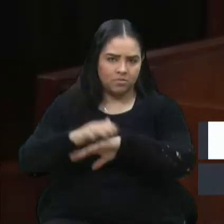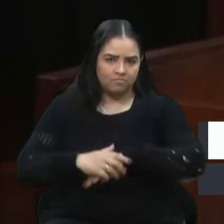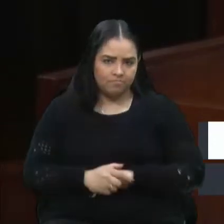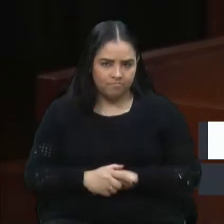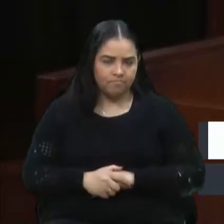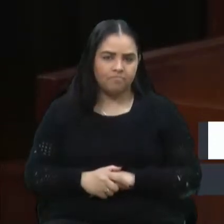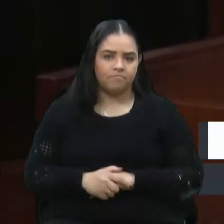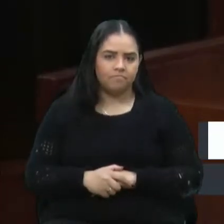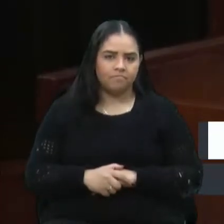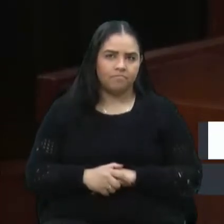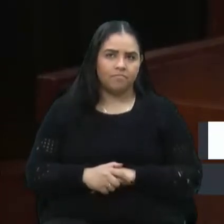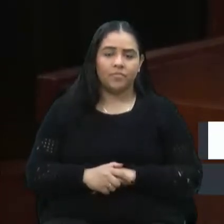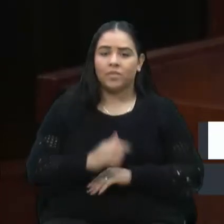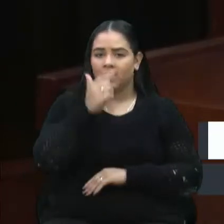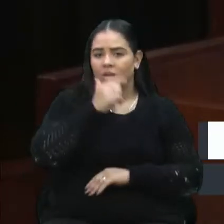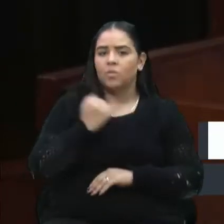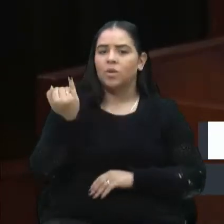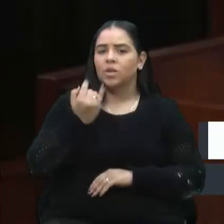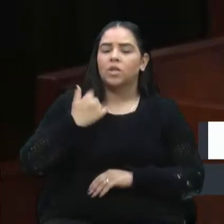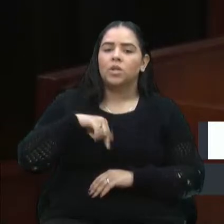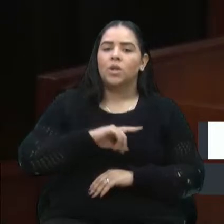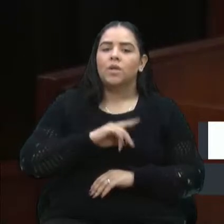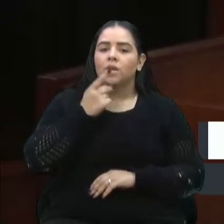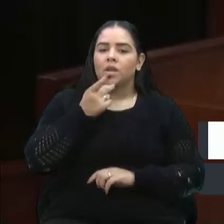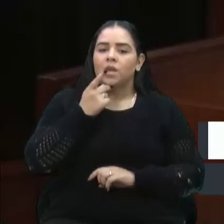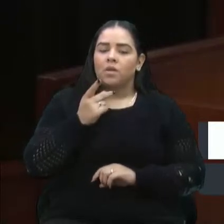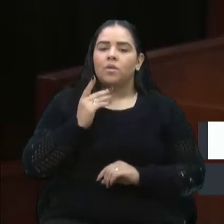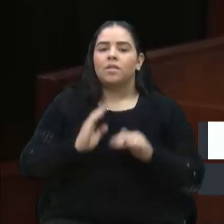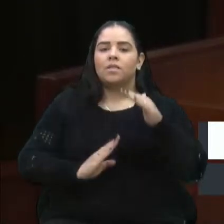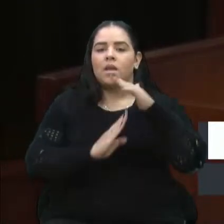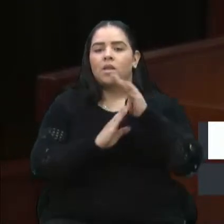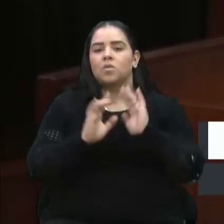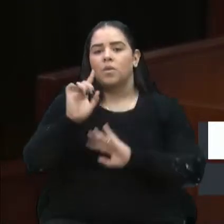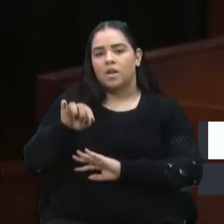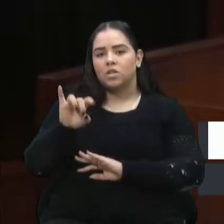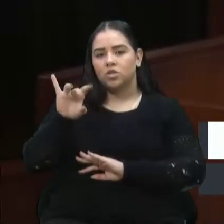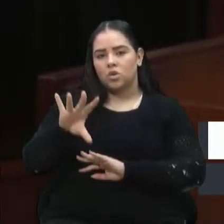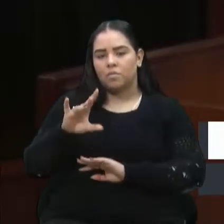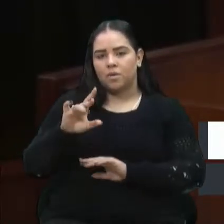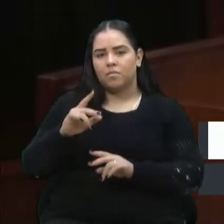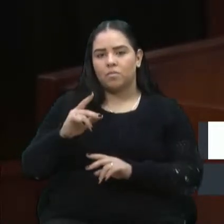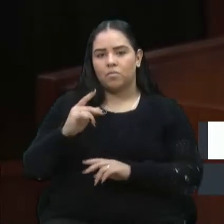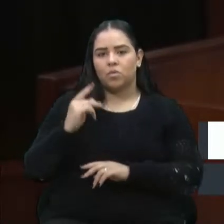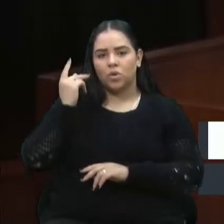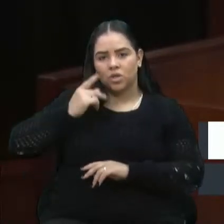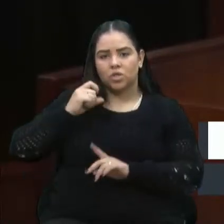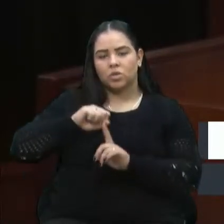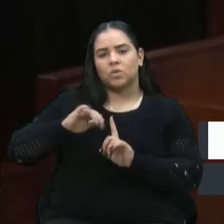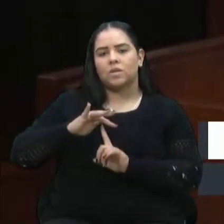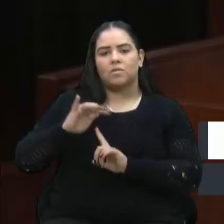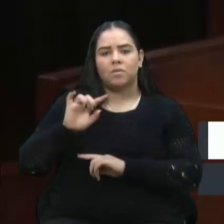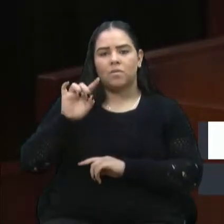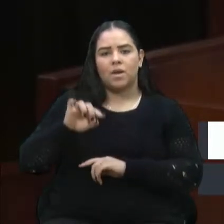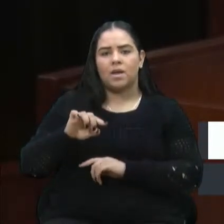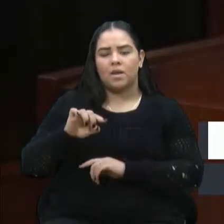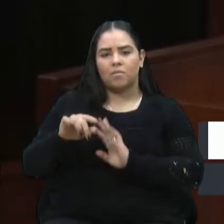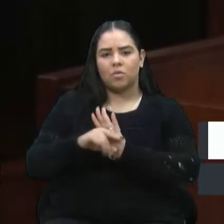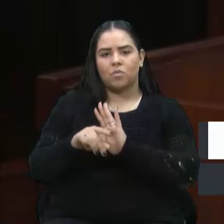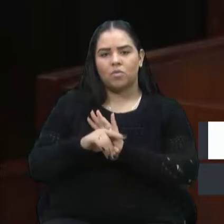Então, acho que é importante a gente dizer que o teto de gastos é um teto só para as políticas sociais. Não é um teto para o